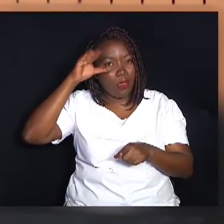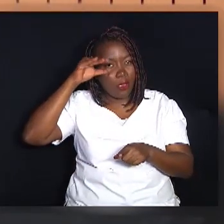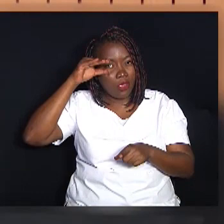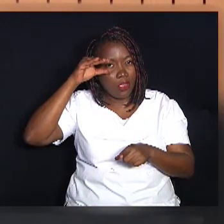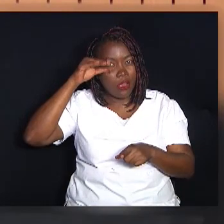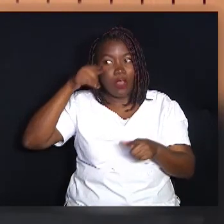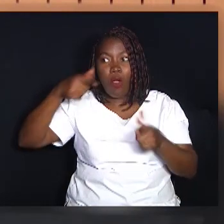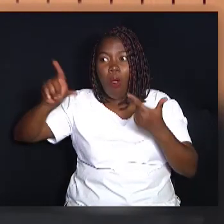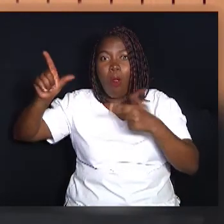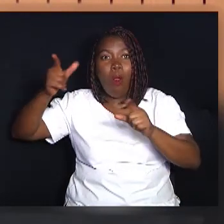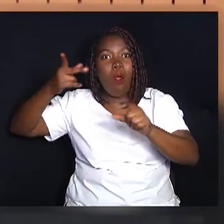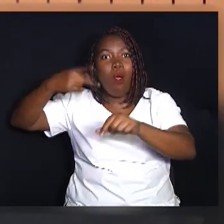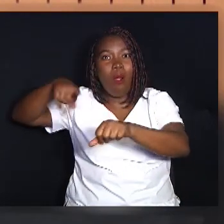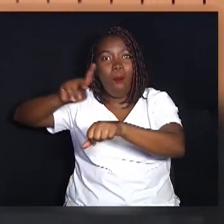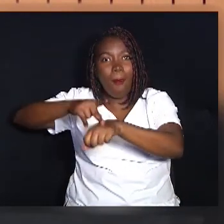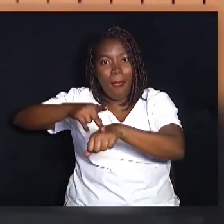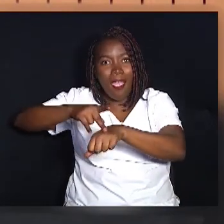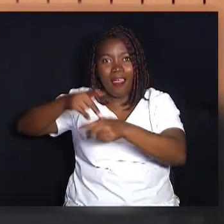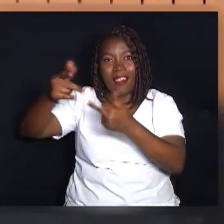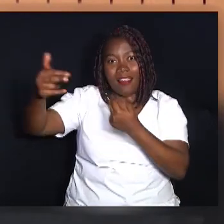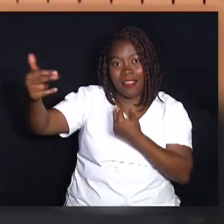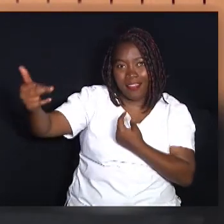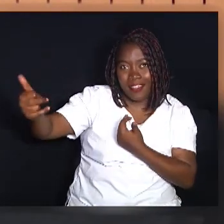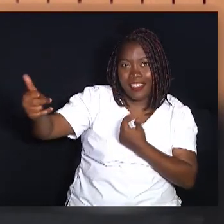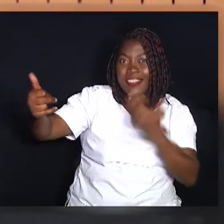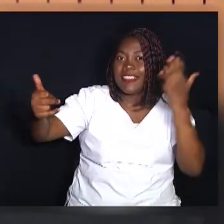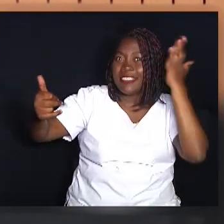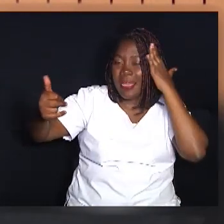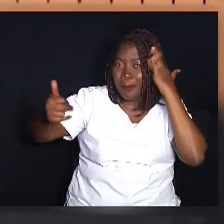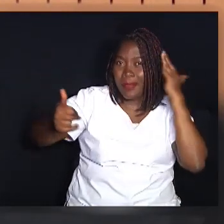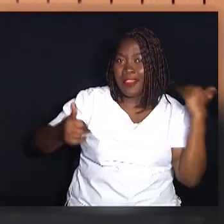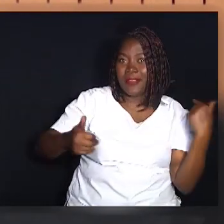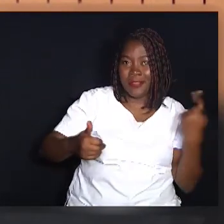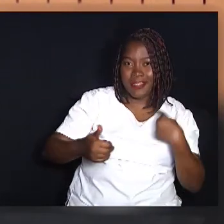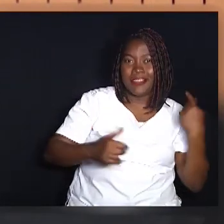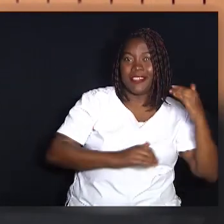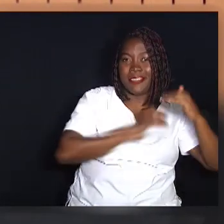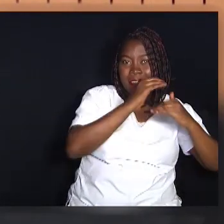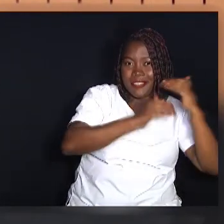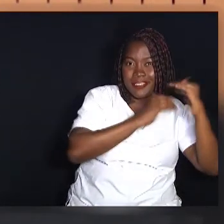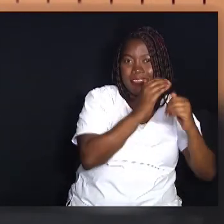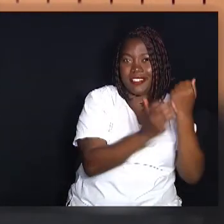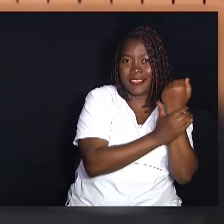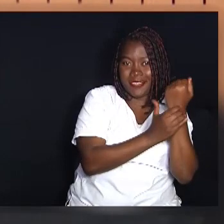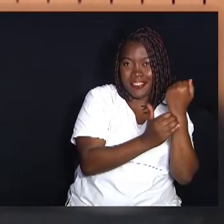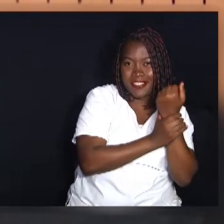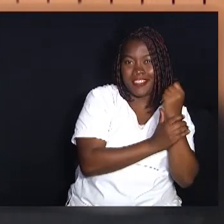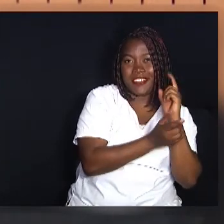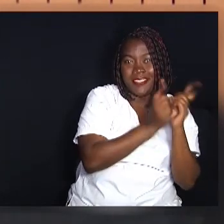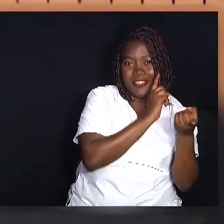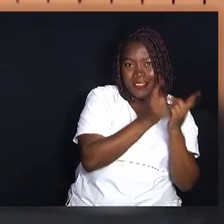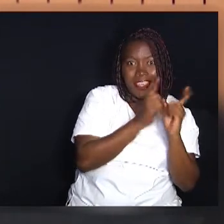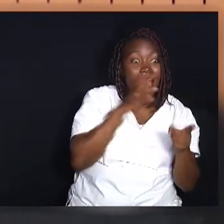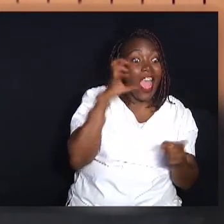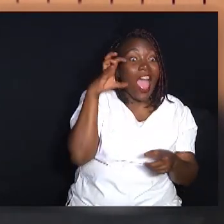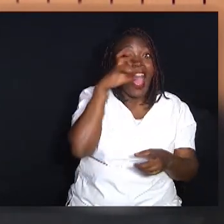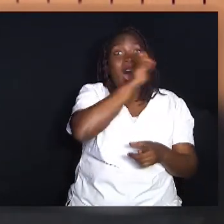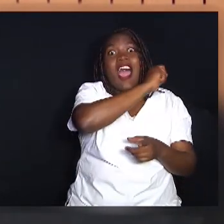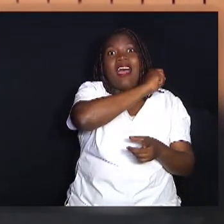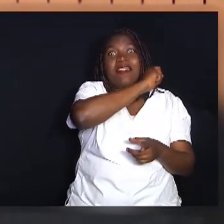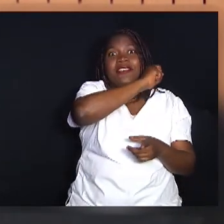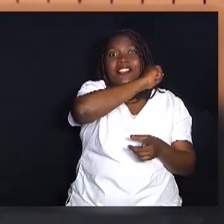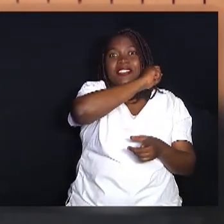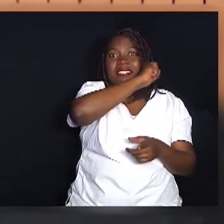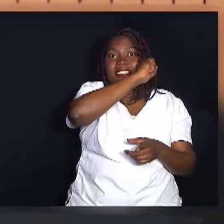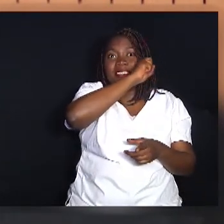outros países, né, que fazem parte da iniciativa, sabendo que a gente está desenvolvendo o plano de segurança viária em tempo recorde, digamos assim, né, em